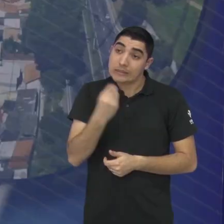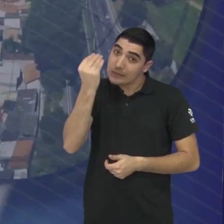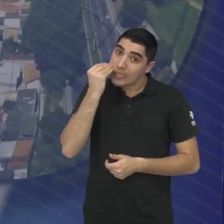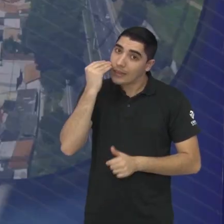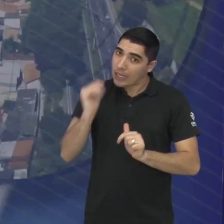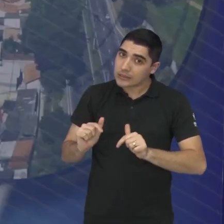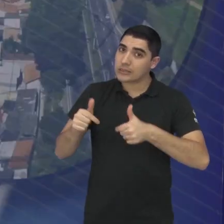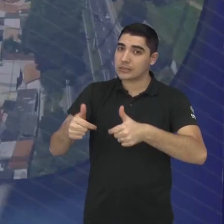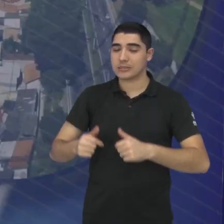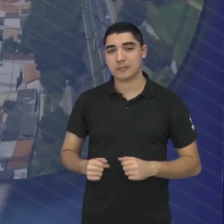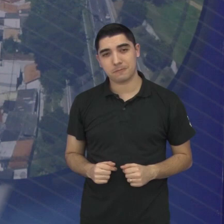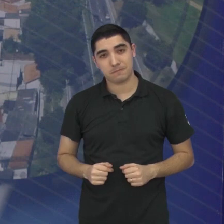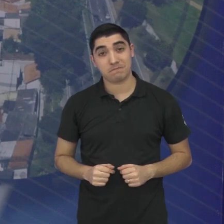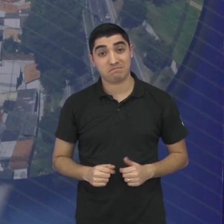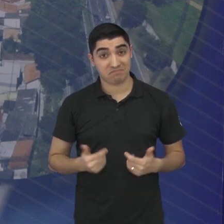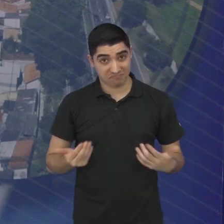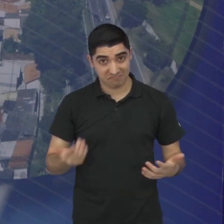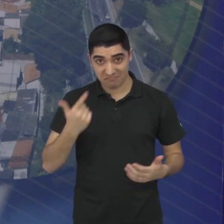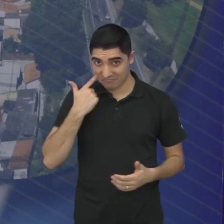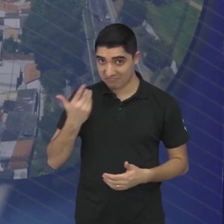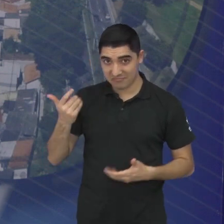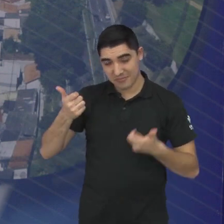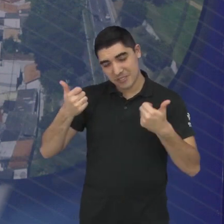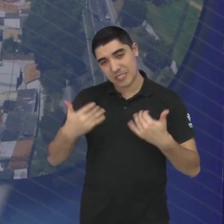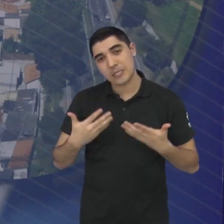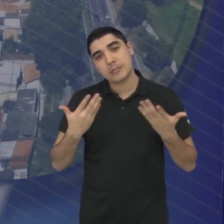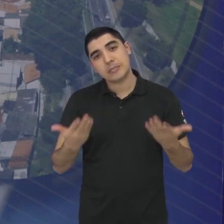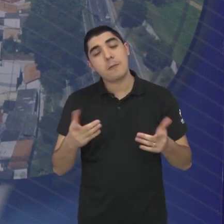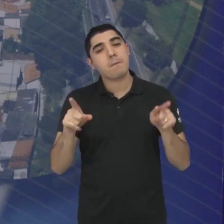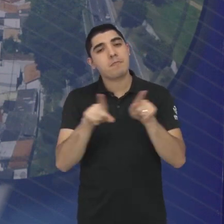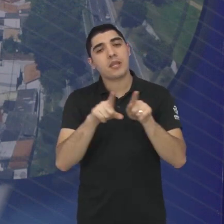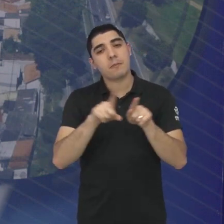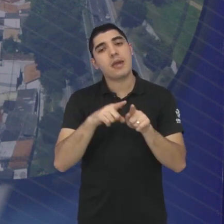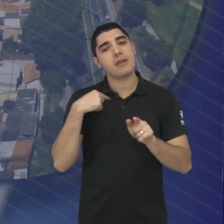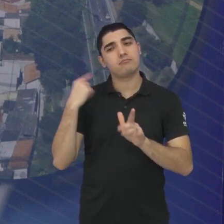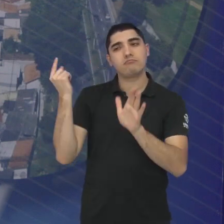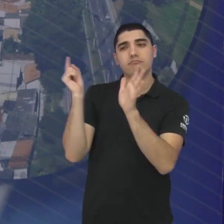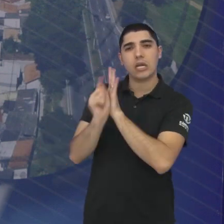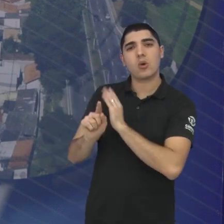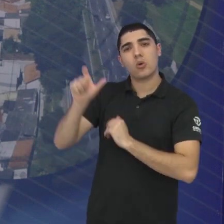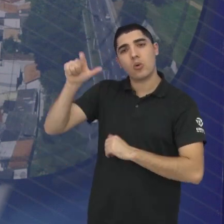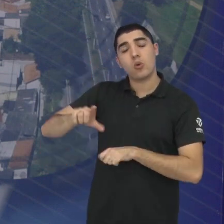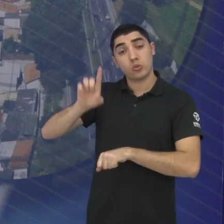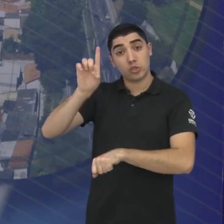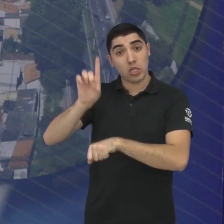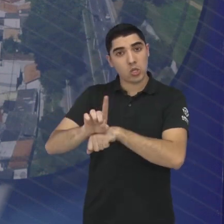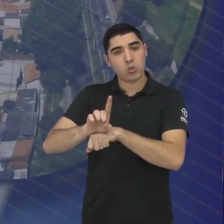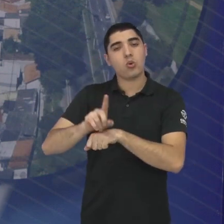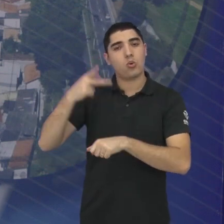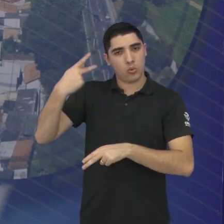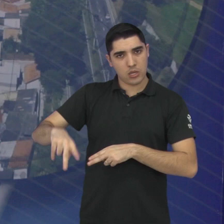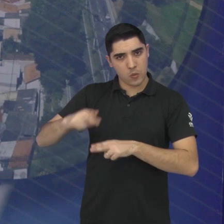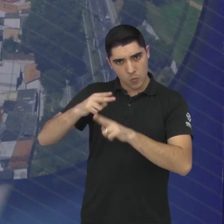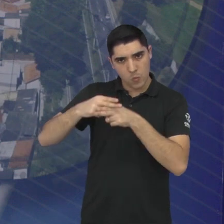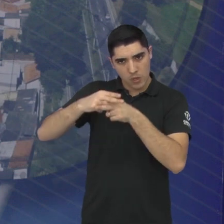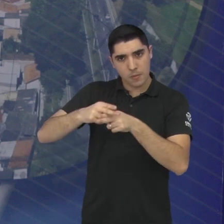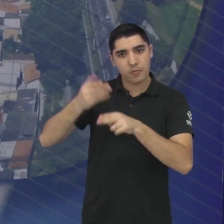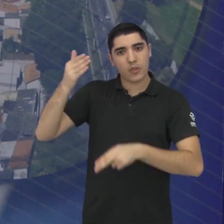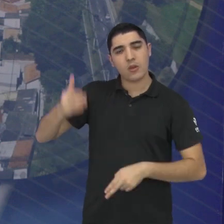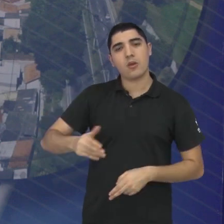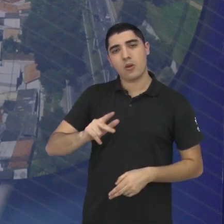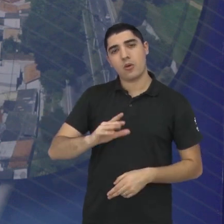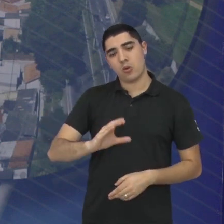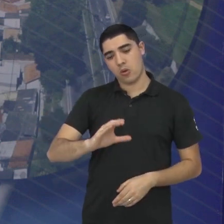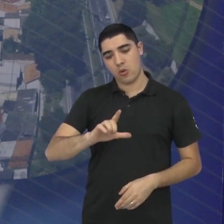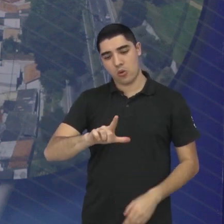locais. Tá, então. E sobre este mesmo assunto, eu também perguntei ao diretor do INPE, aqui de São